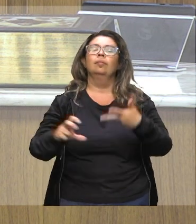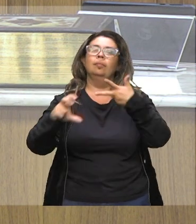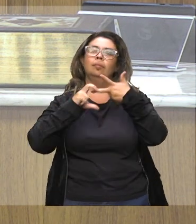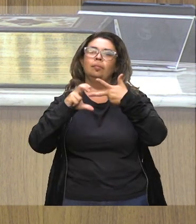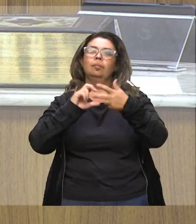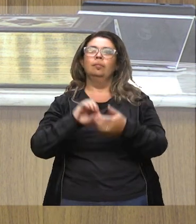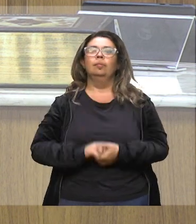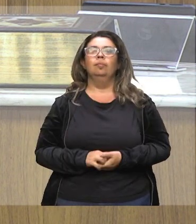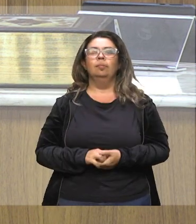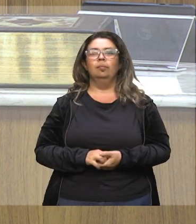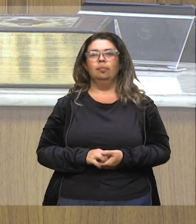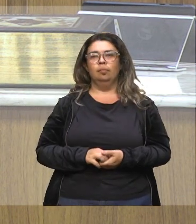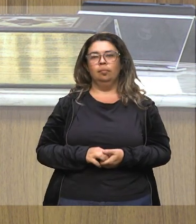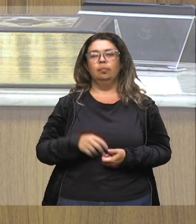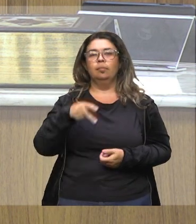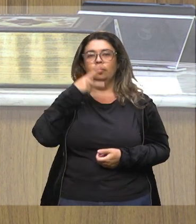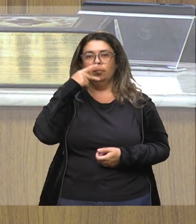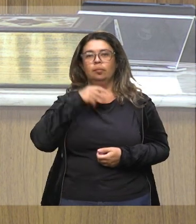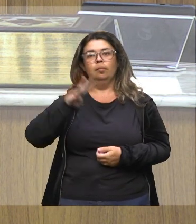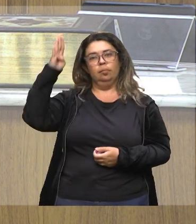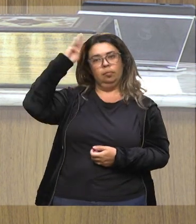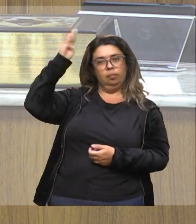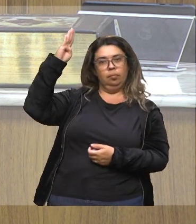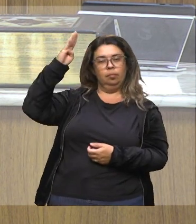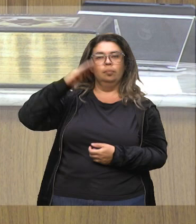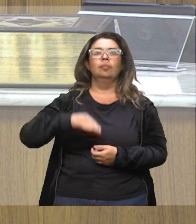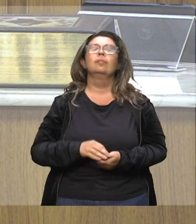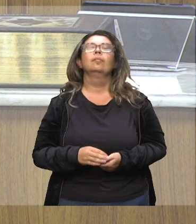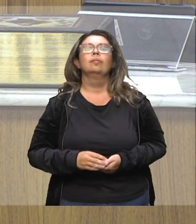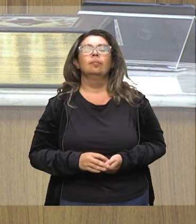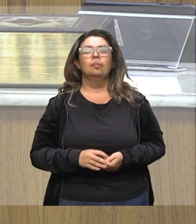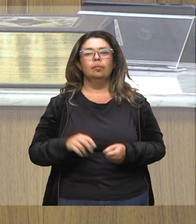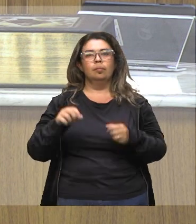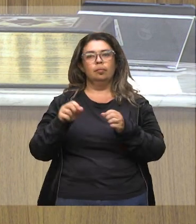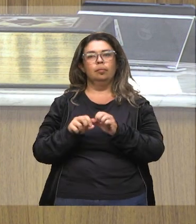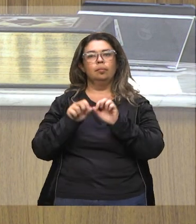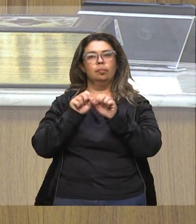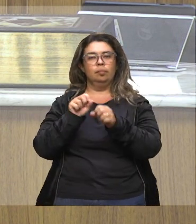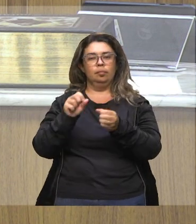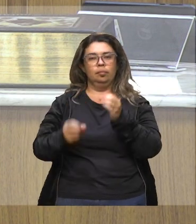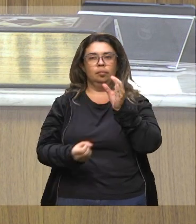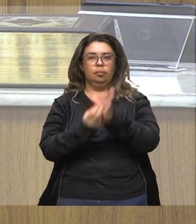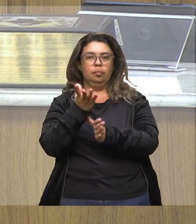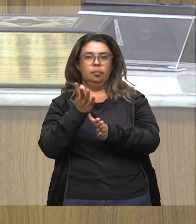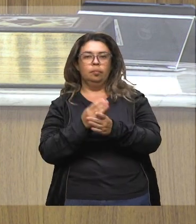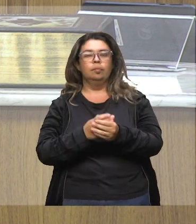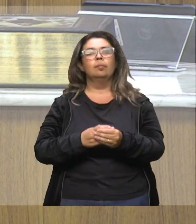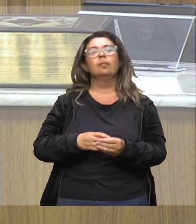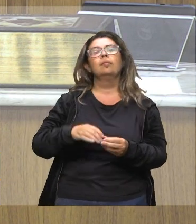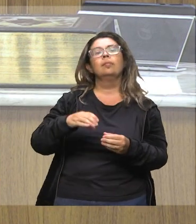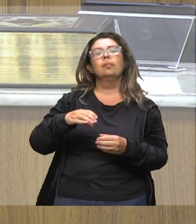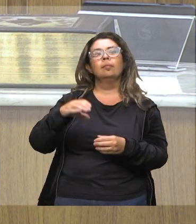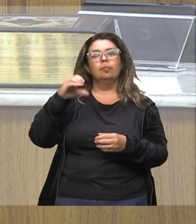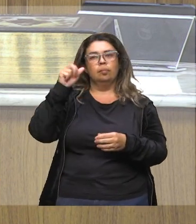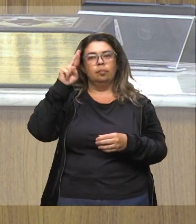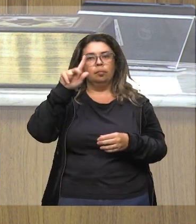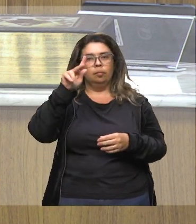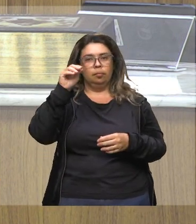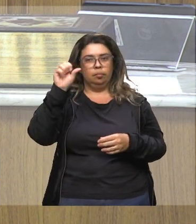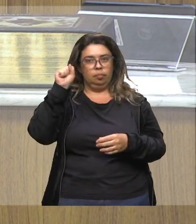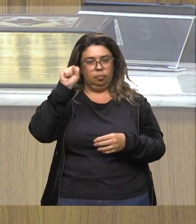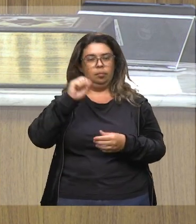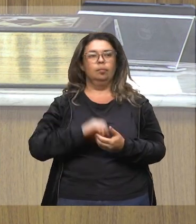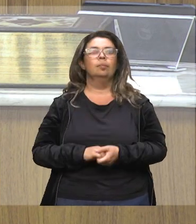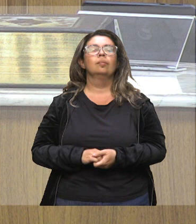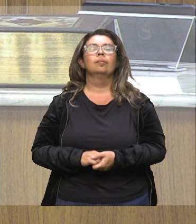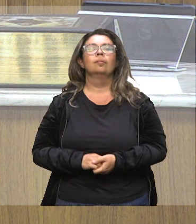Executivo, que institui a Guarda Civil Municipal de Assis, cria cargos de provimento efetivo e em comissão, que menciona, e dá outras